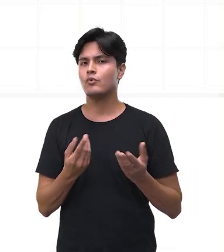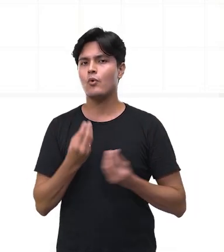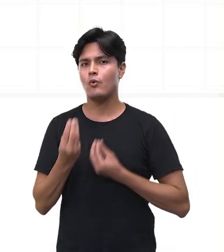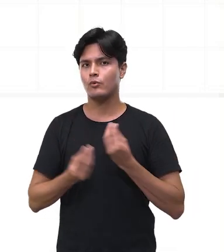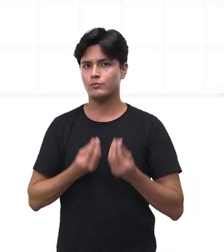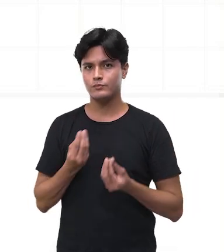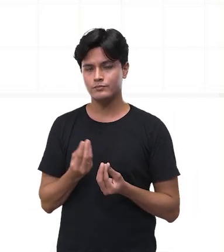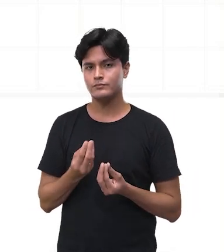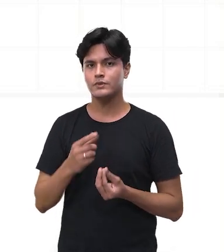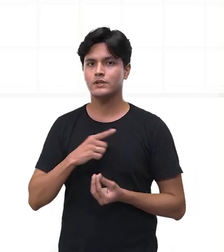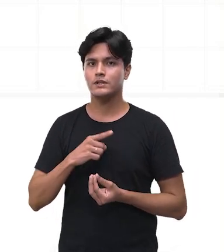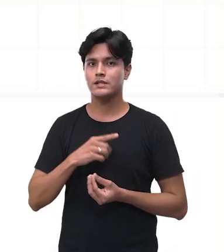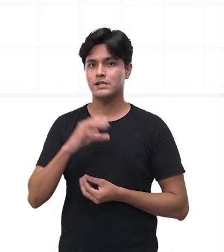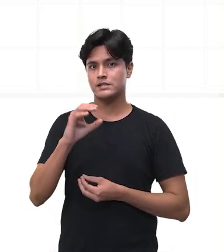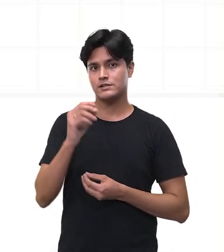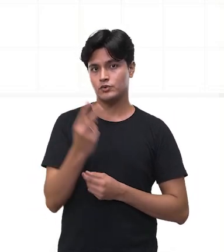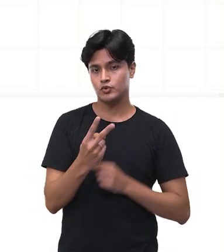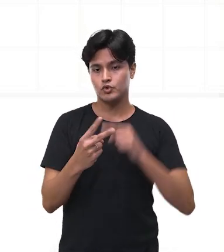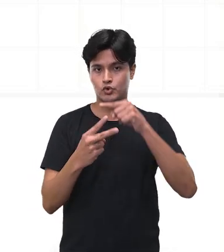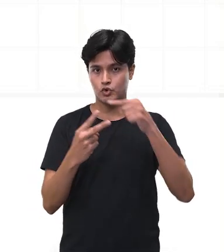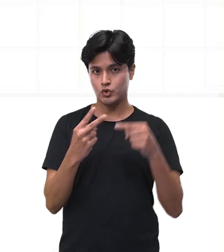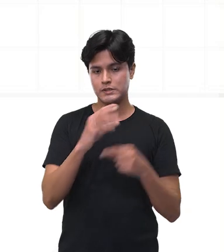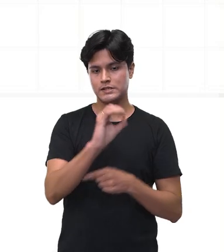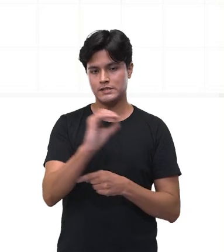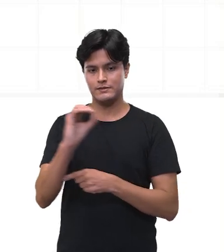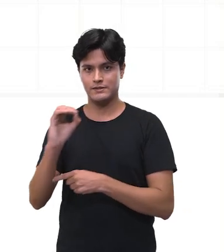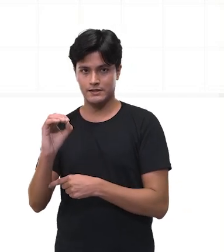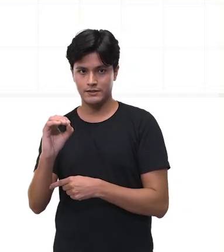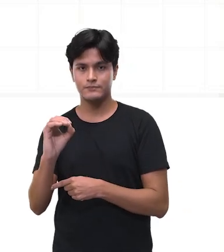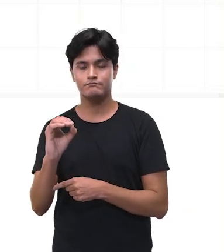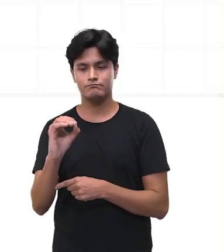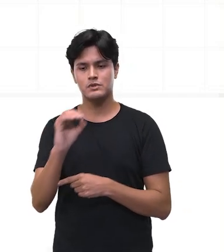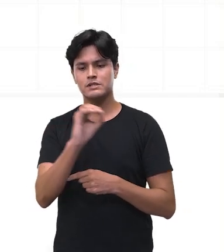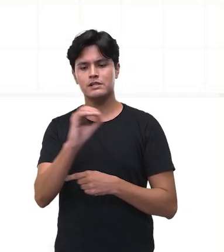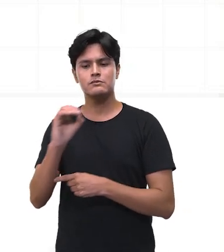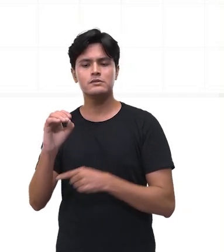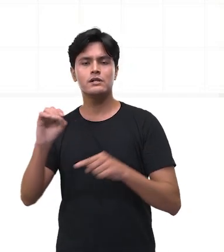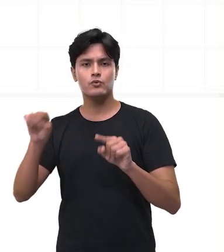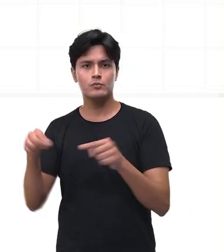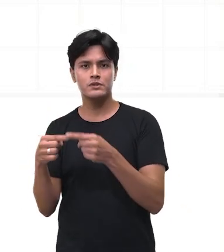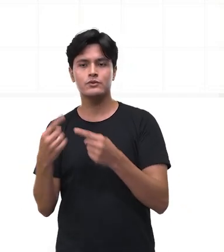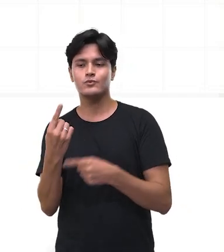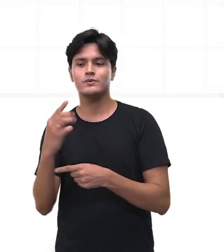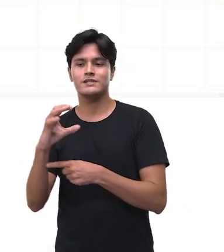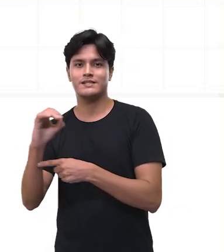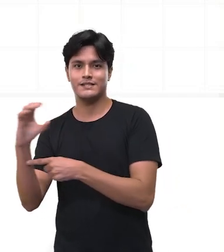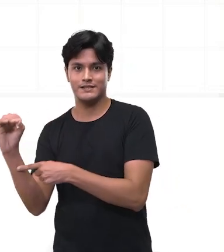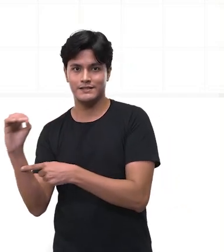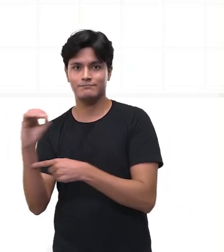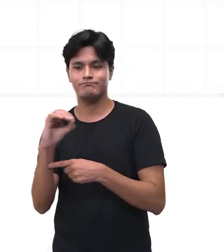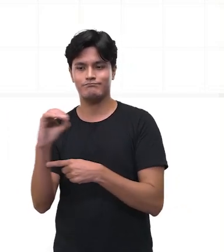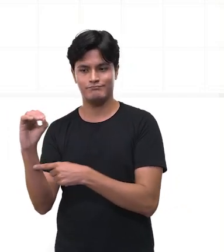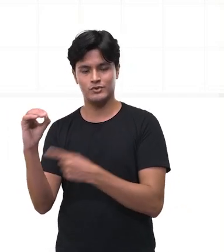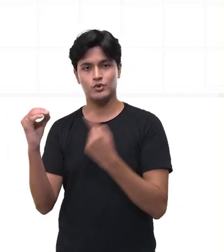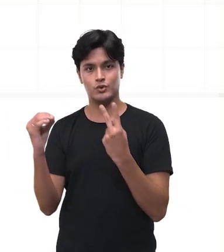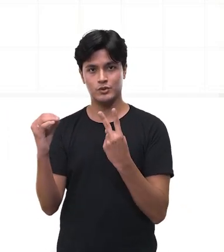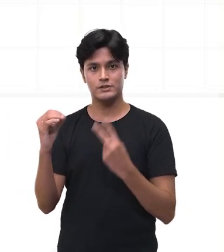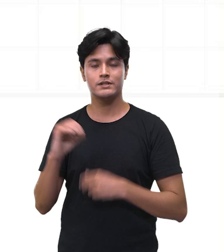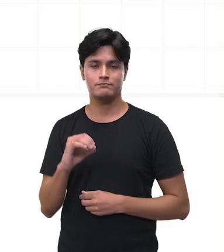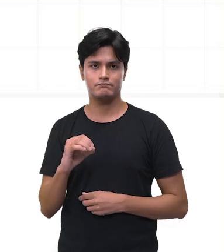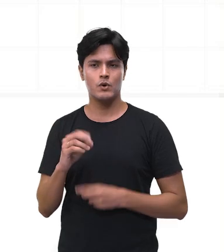100. Então são 2 casas decimais. Então observa que a minha vírgula ela veio para frente do 3,